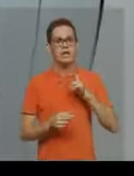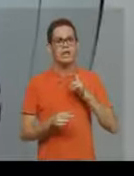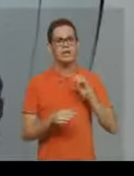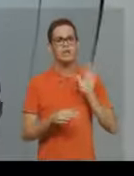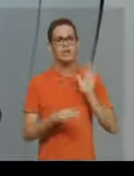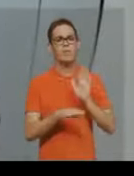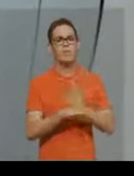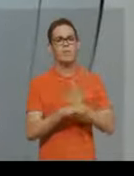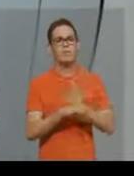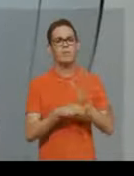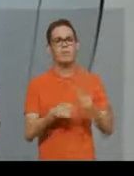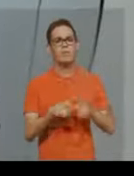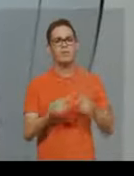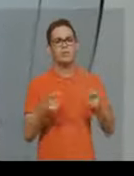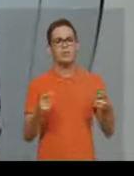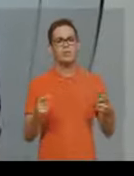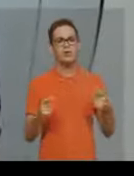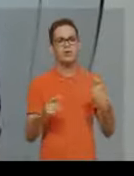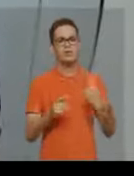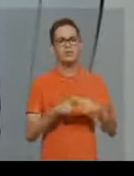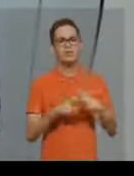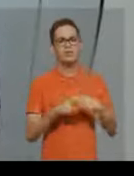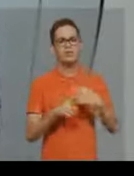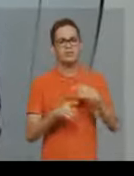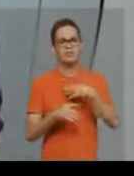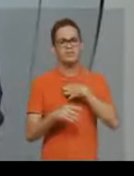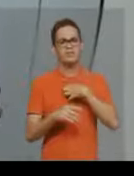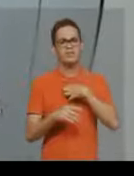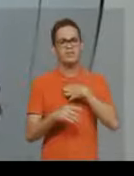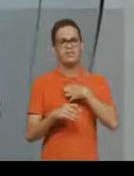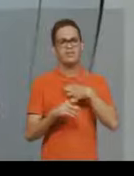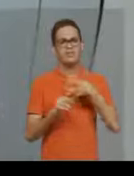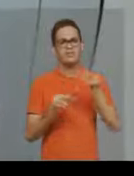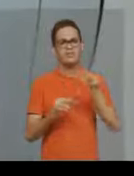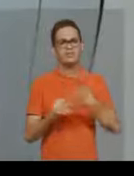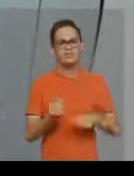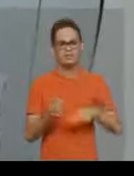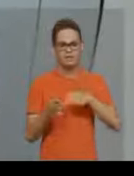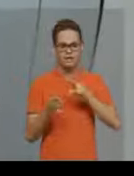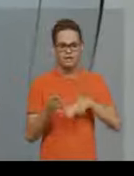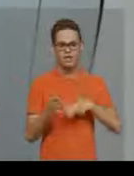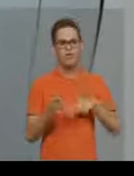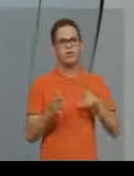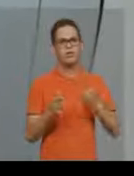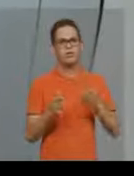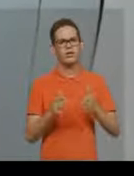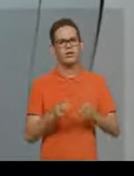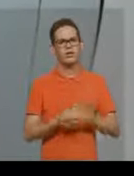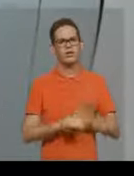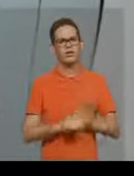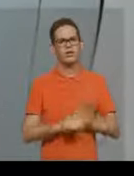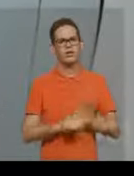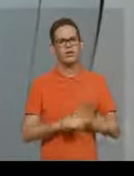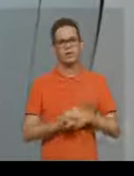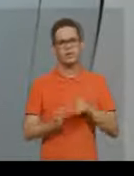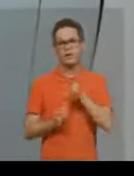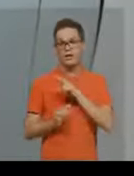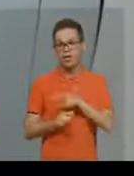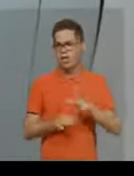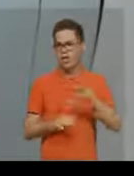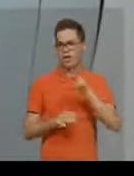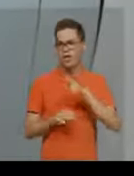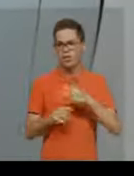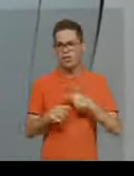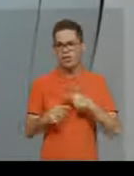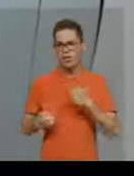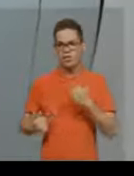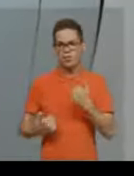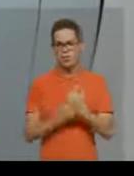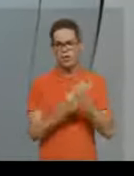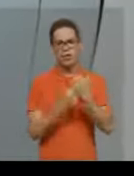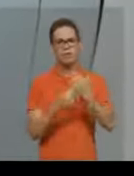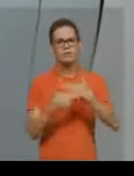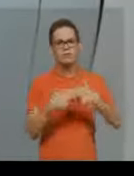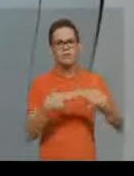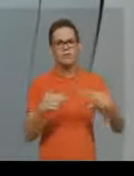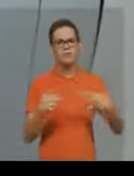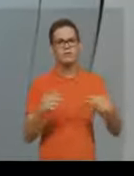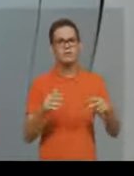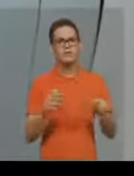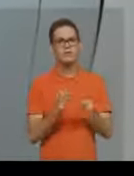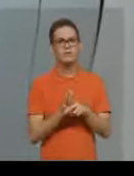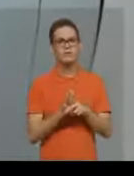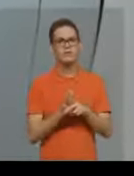maior, porque você sente o que a pessoa sentiu. Sim. Você lê uma matéria jornalística, você vê, gente, eu vou ficar a favor disso, isso é uma